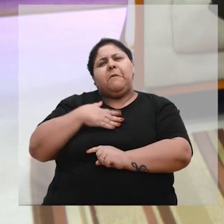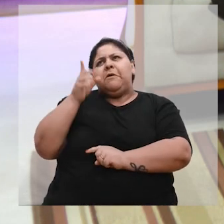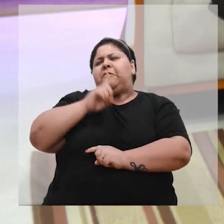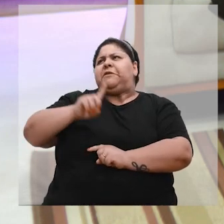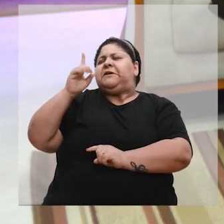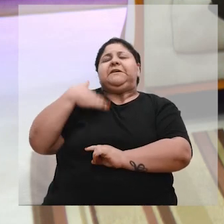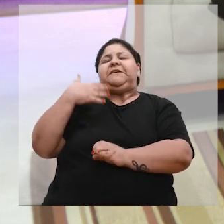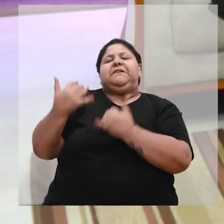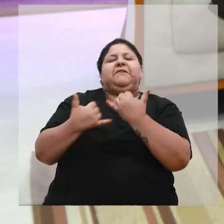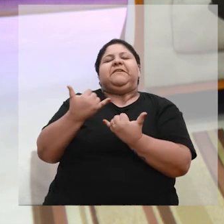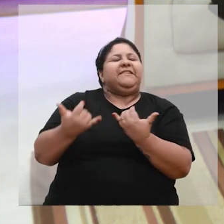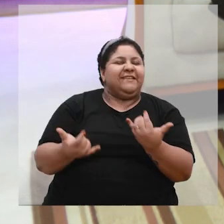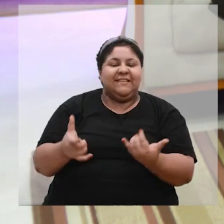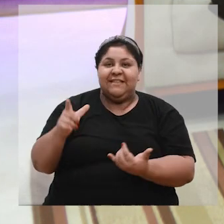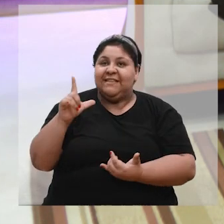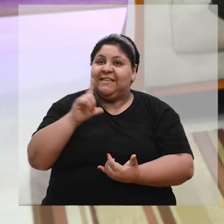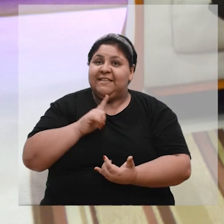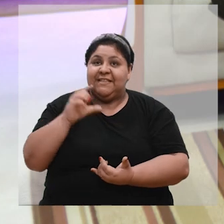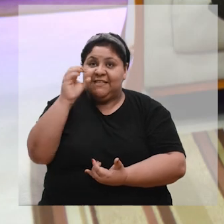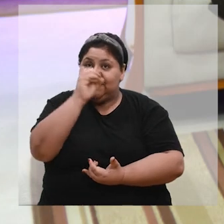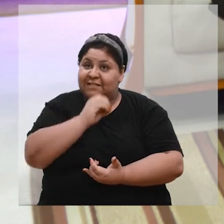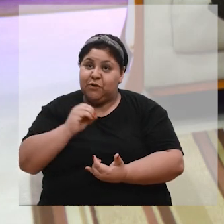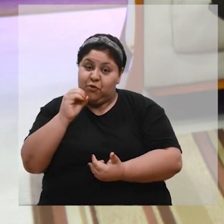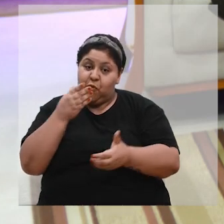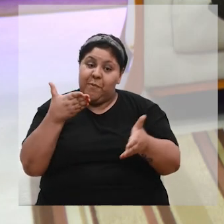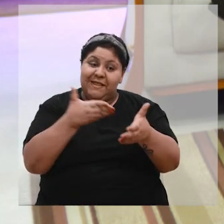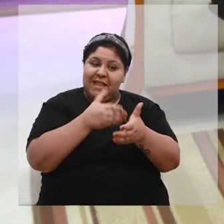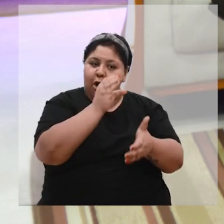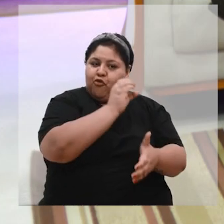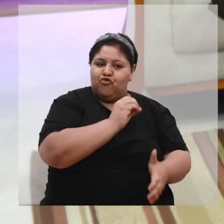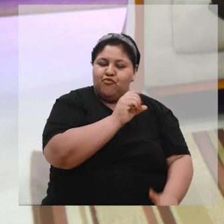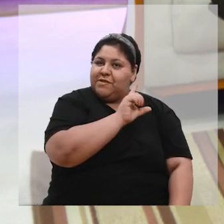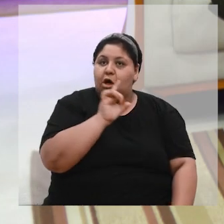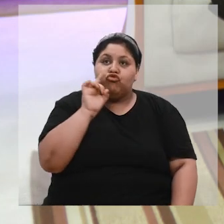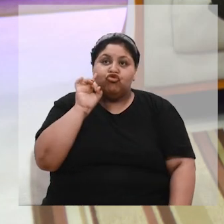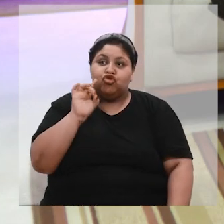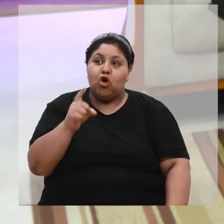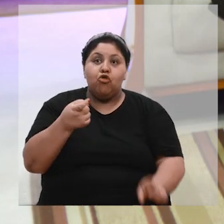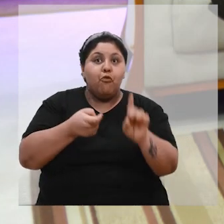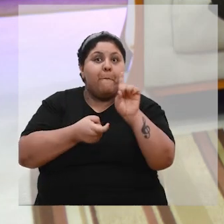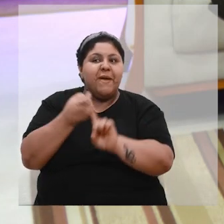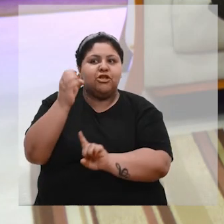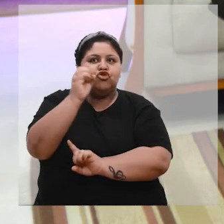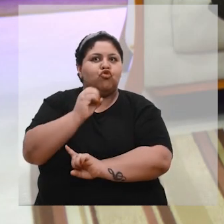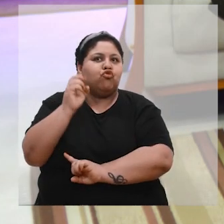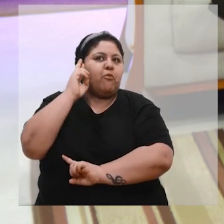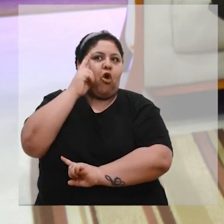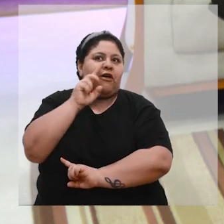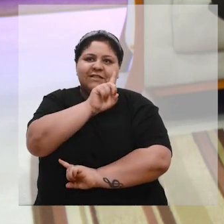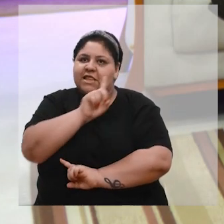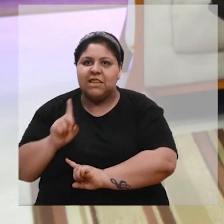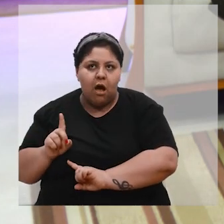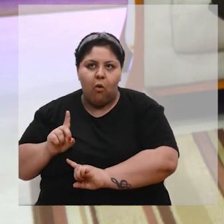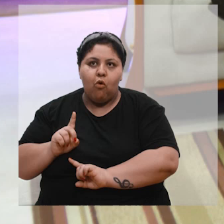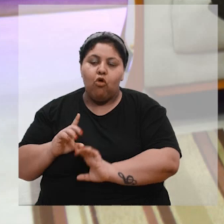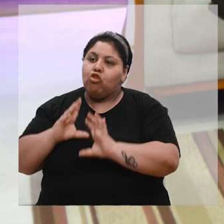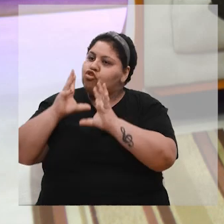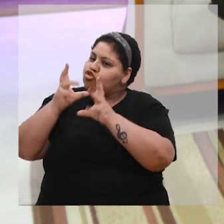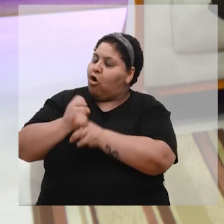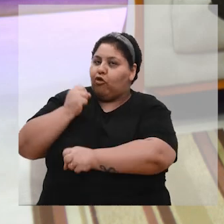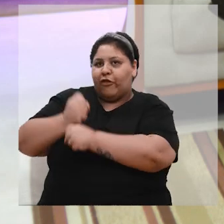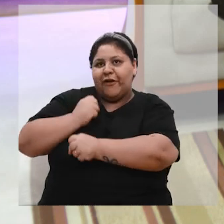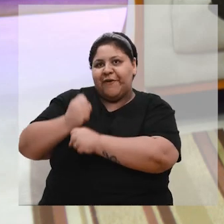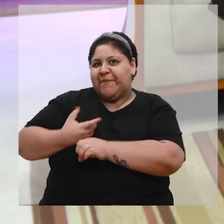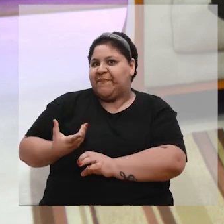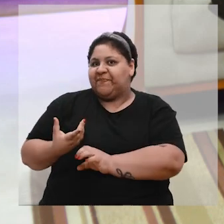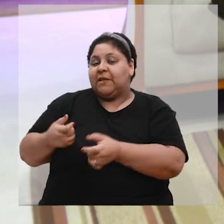Deus, eu brinco, tem que ser de outubro a outubro, né? Não só no Outubro Rosa, porque pra tu